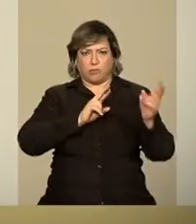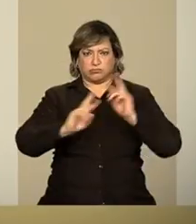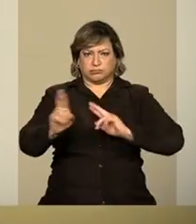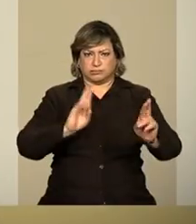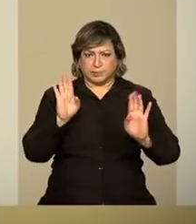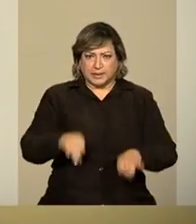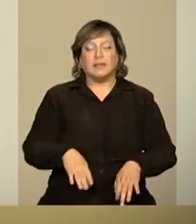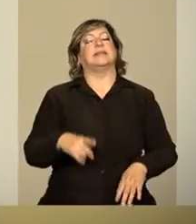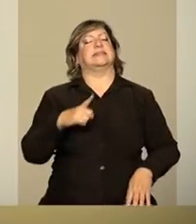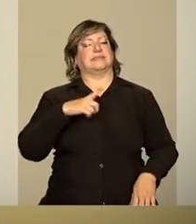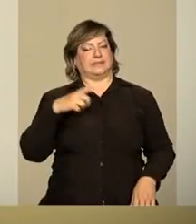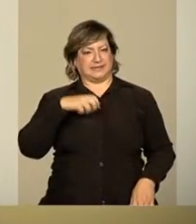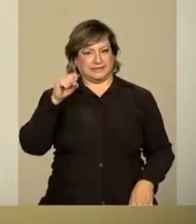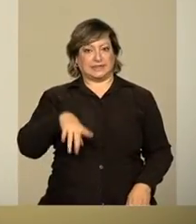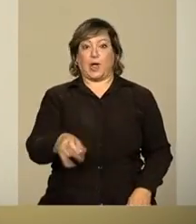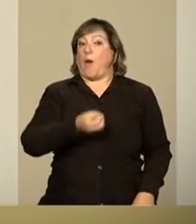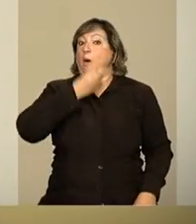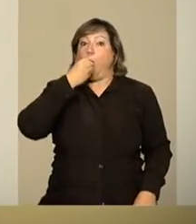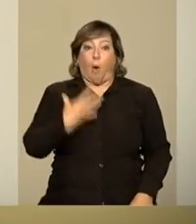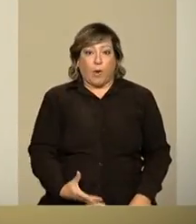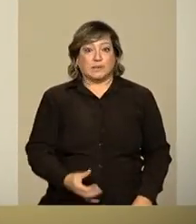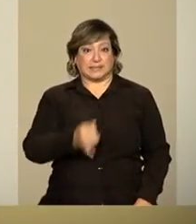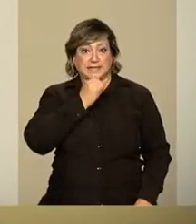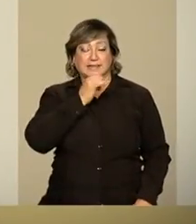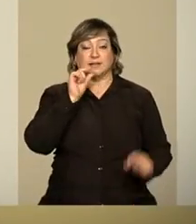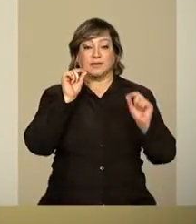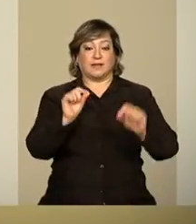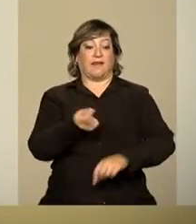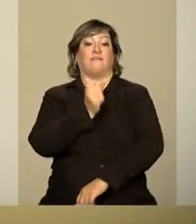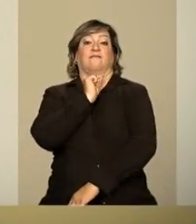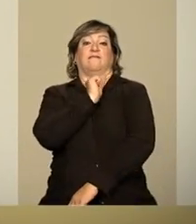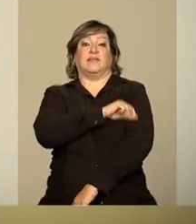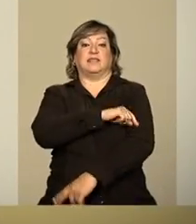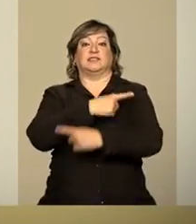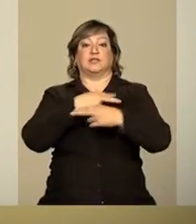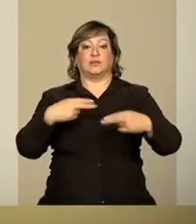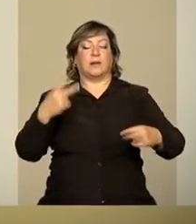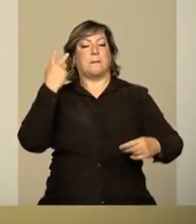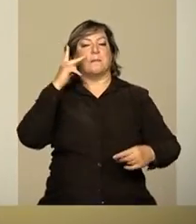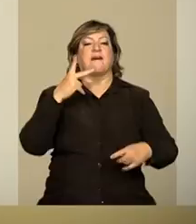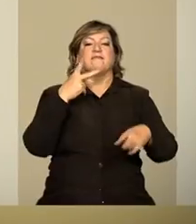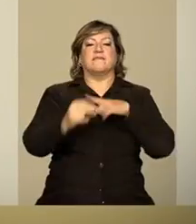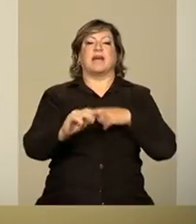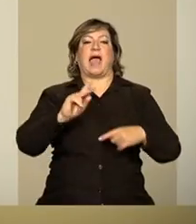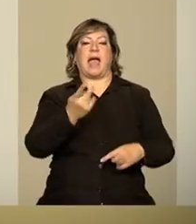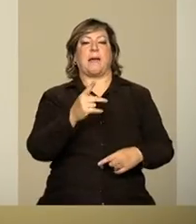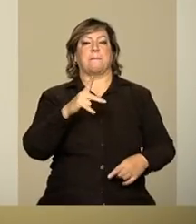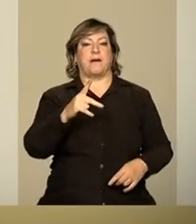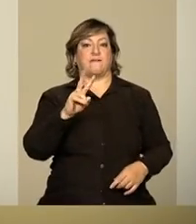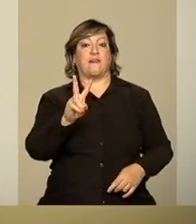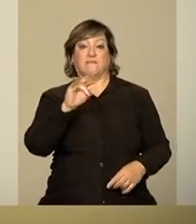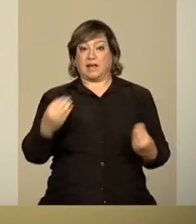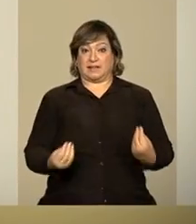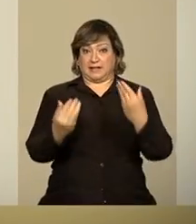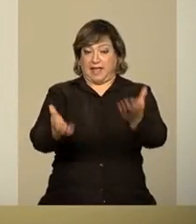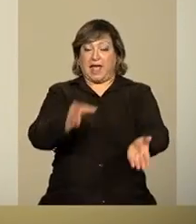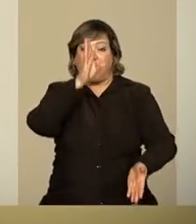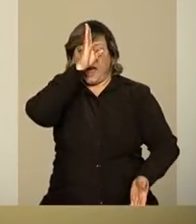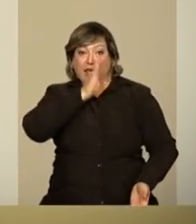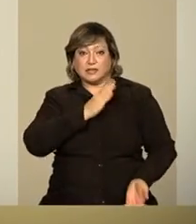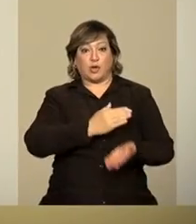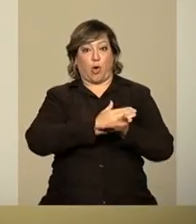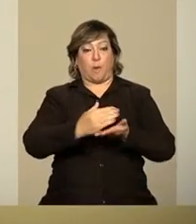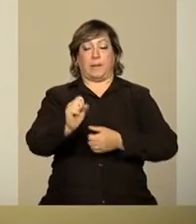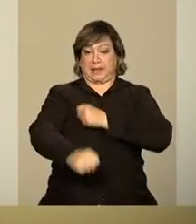já está assim um ótimo exemplo é o da vacina contra o HPV que vai ser oferecida de graça